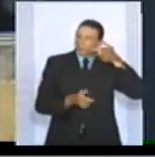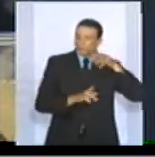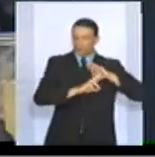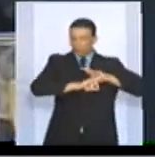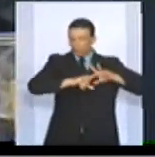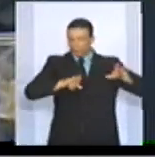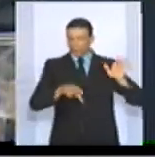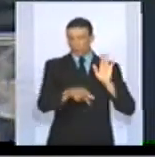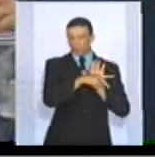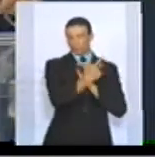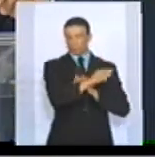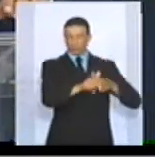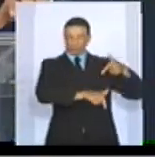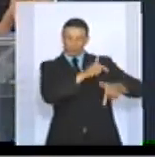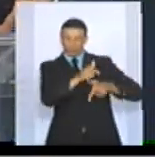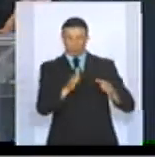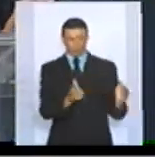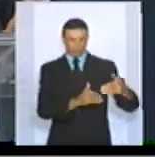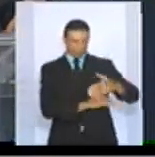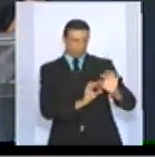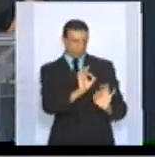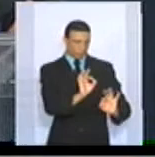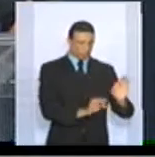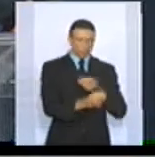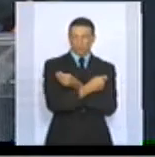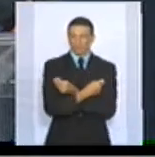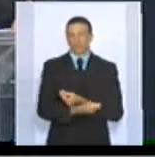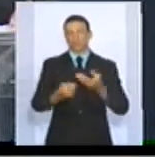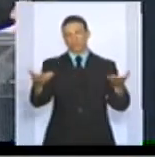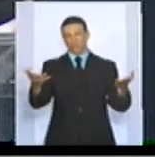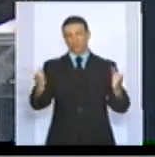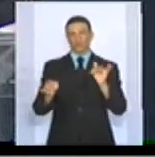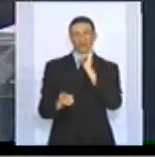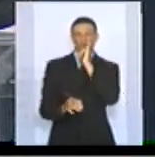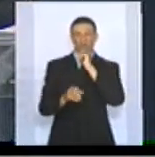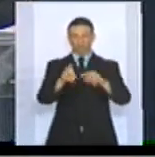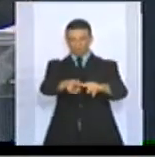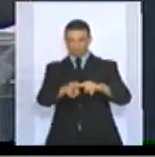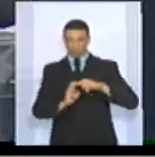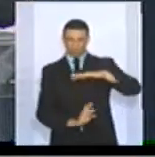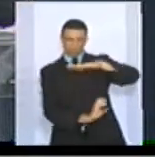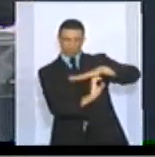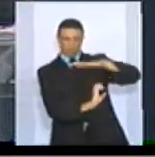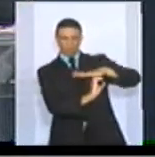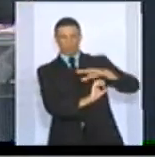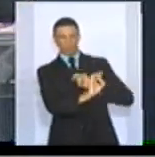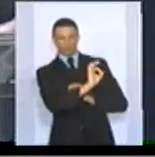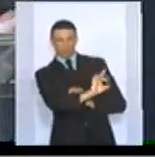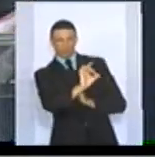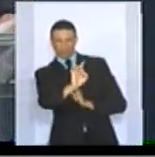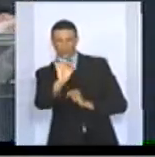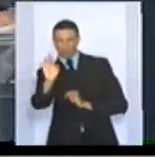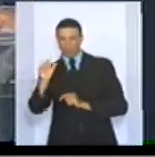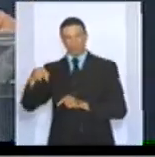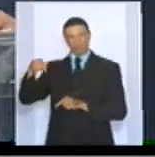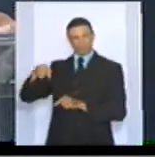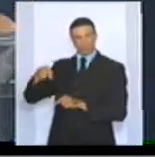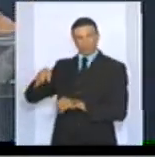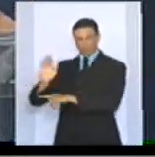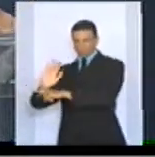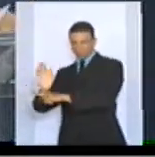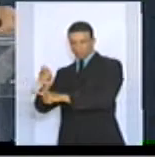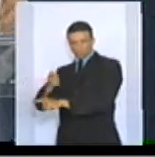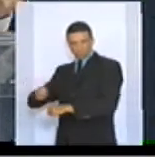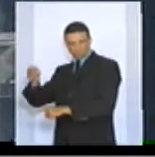regra nas atividades de empacotamento e de distribuição. Portanto, são empresas que têm uma relação com a Agência Nacional do Cinema ao